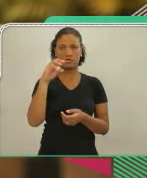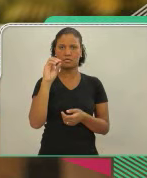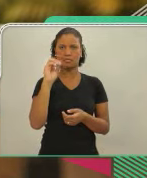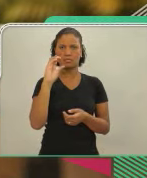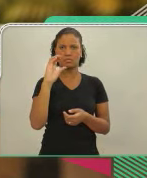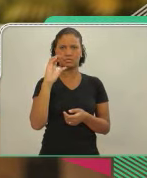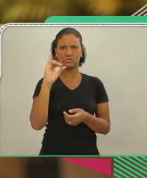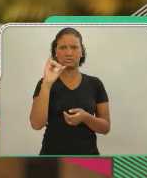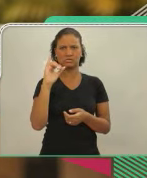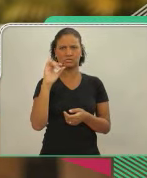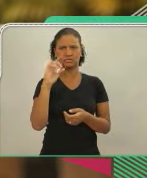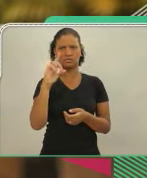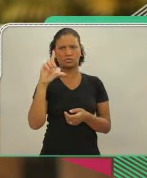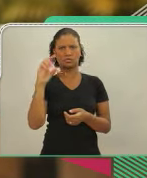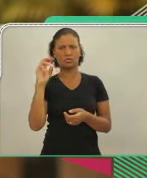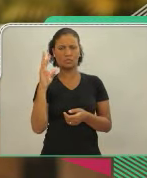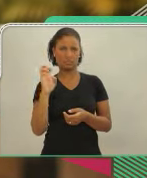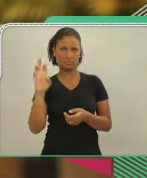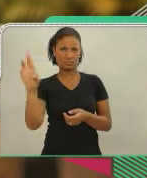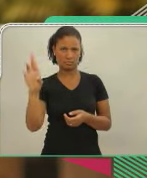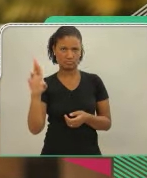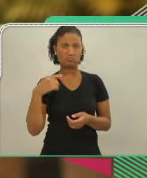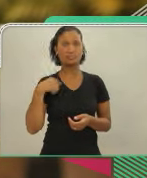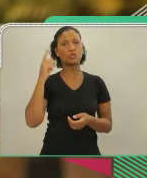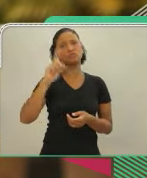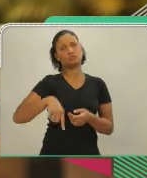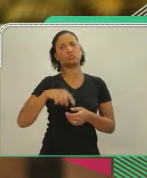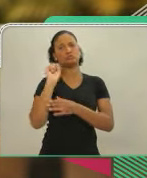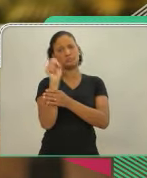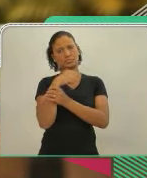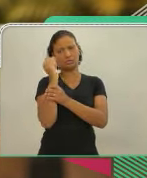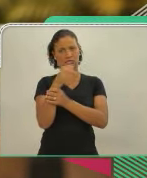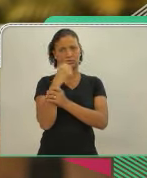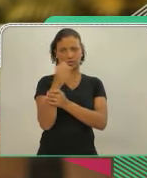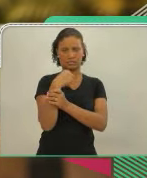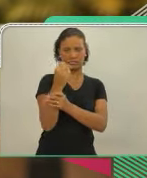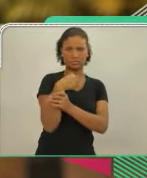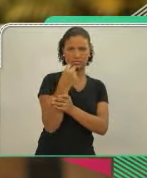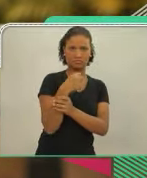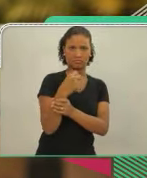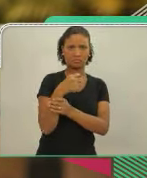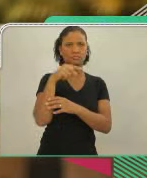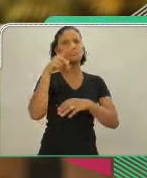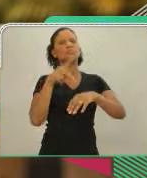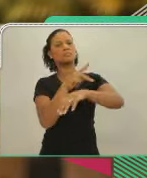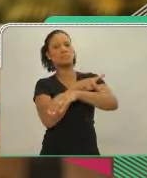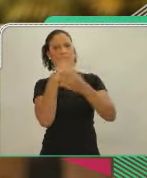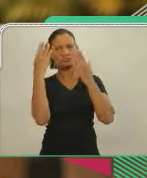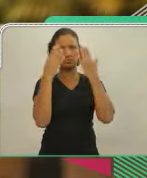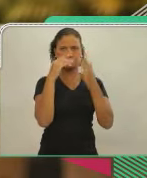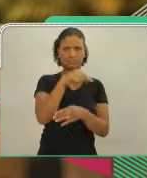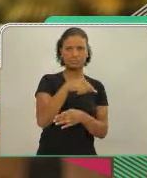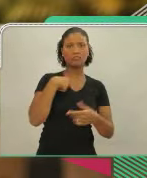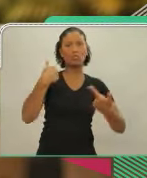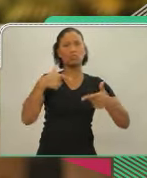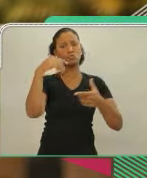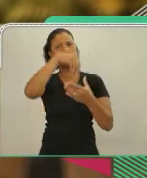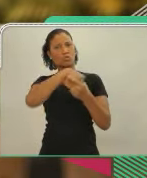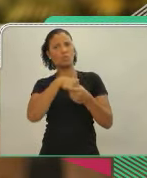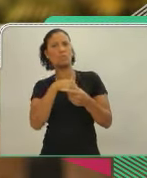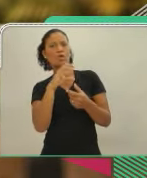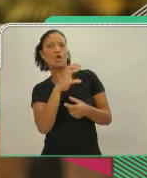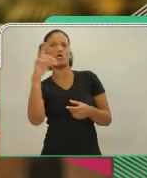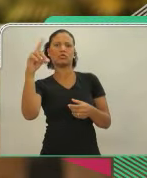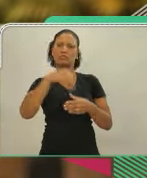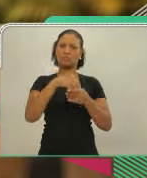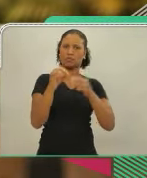psicomotricista e psicopedagoga. Trabalho como uma das coordenadoras do projeto OPA, que são as